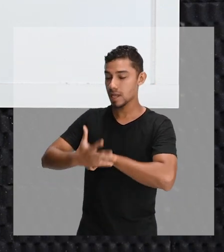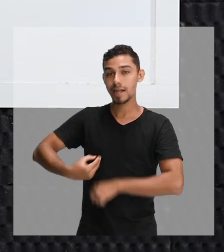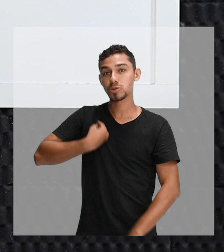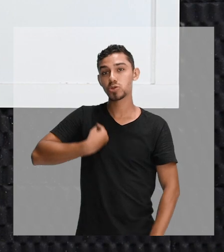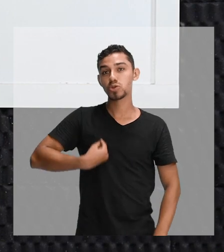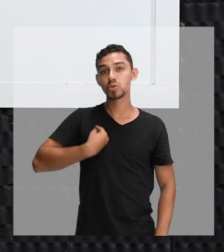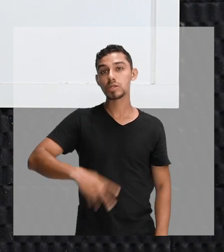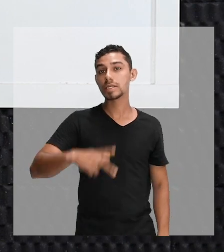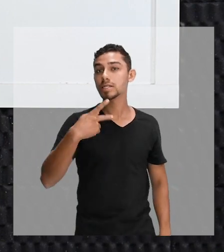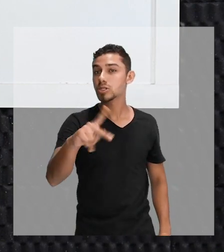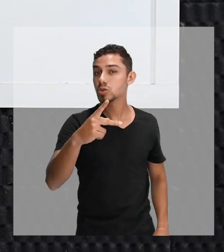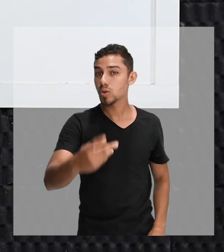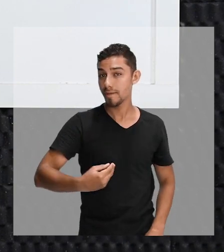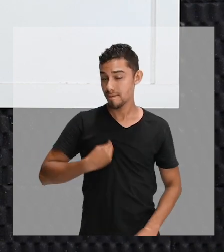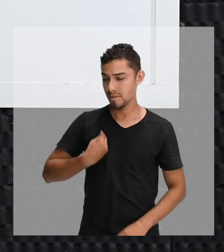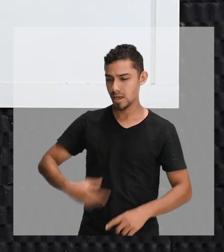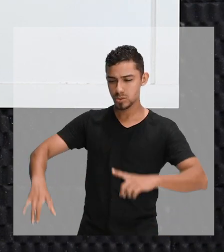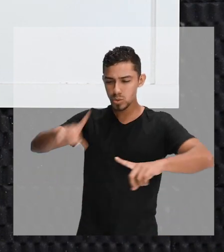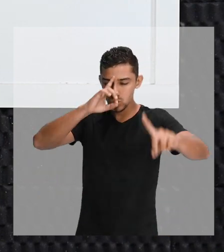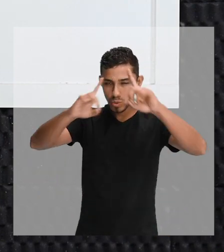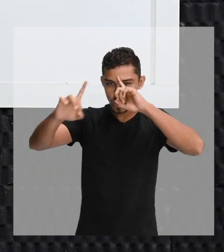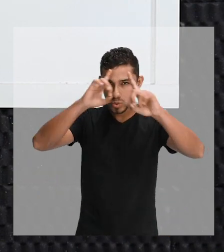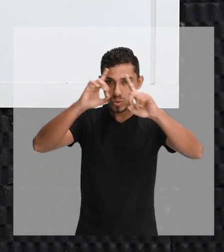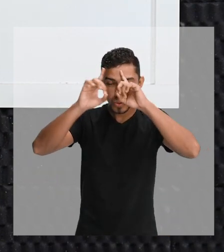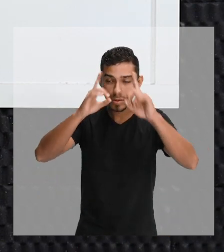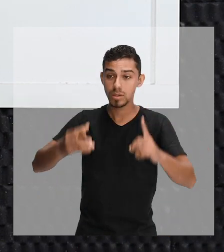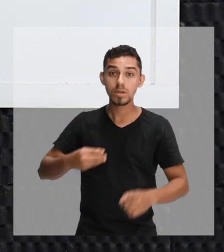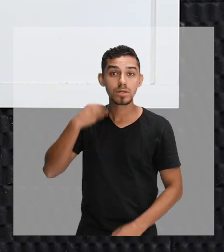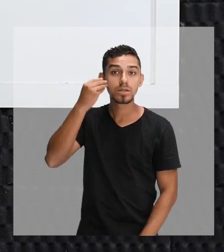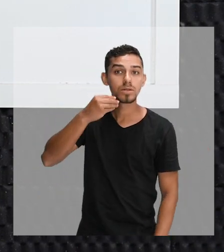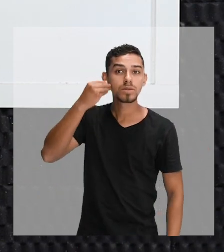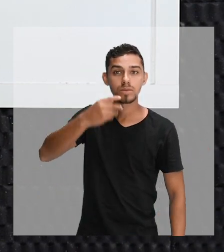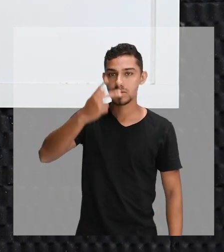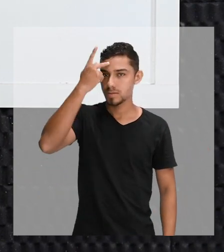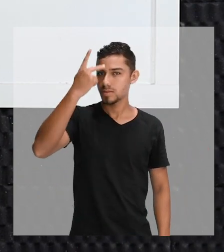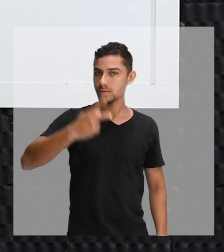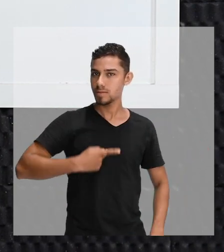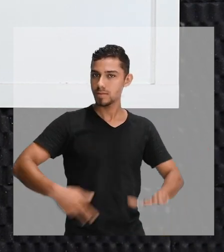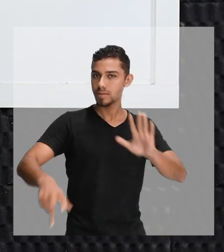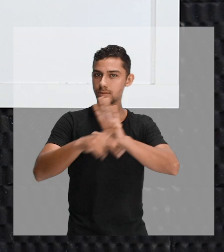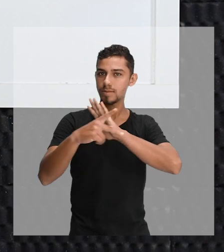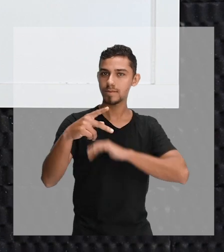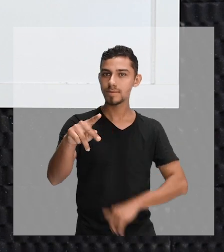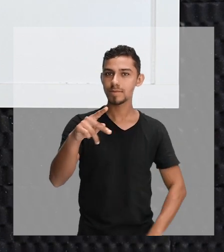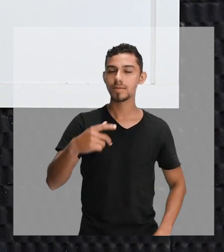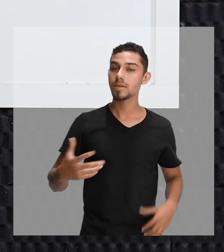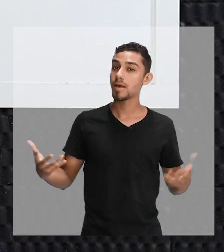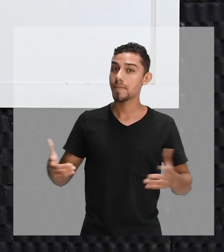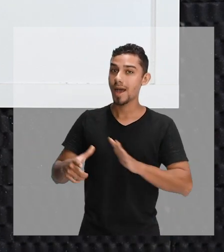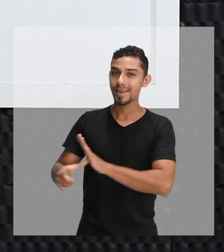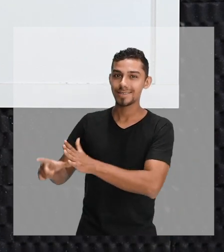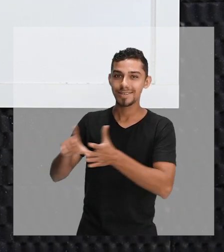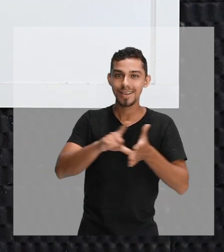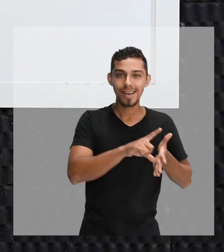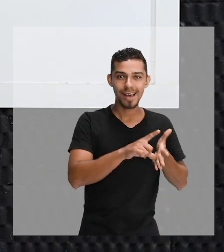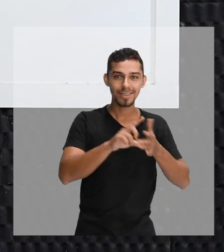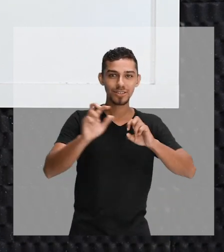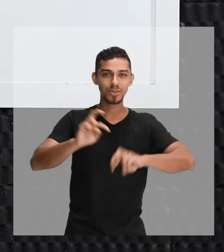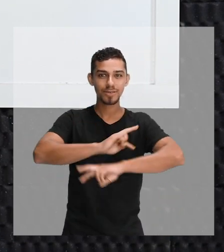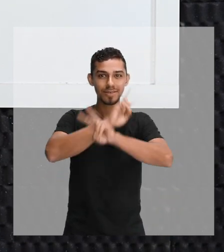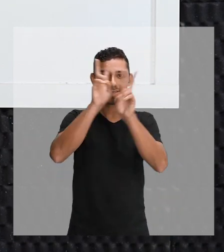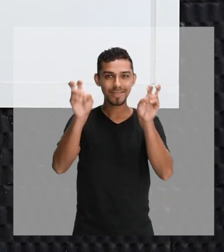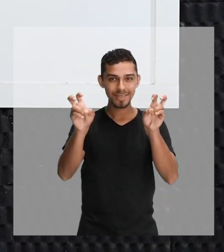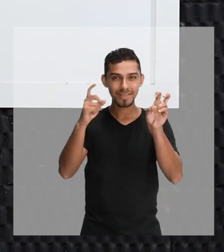tua vida. Vai falar da tua vida cotidiana, vai falar da tua vida coletiva. Mas antes da gente anunciar aqui o tema, eu quero te